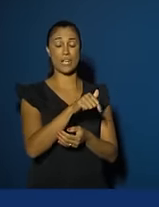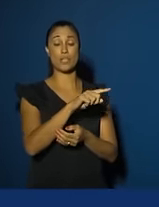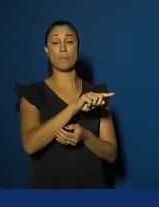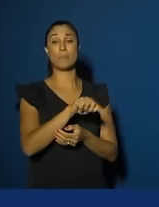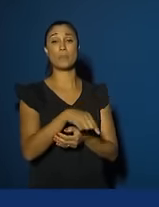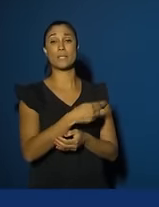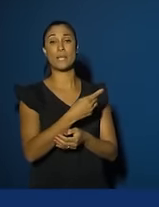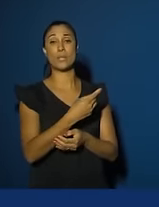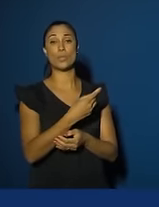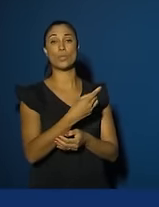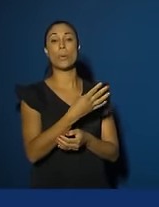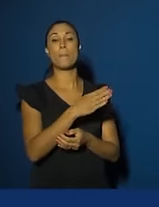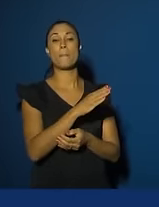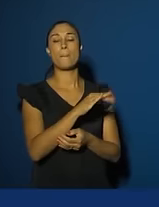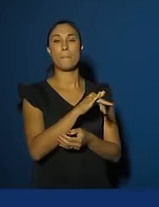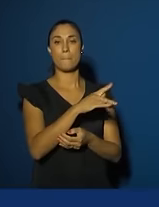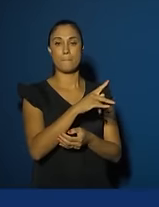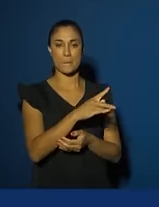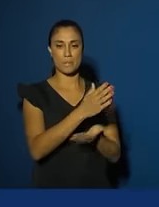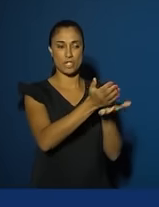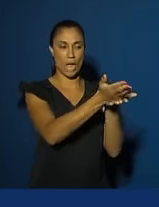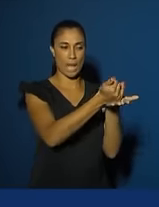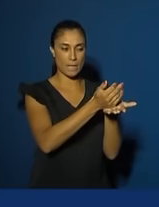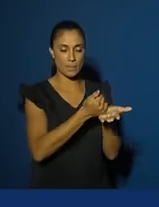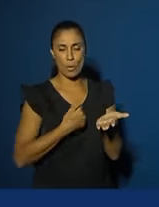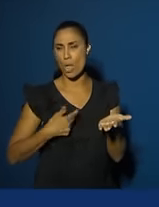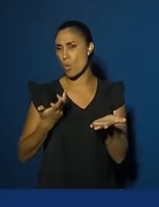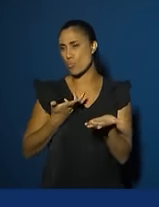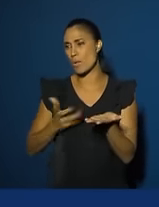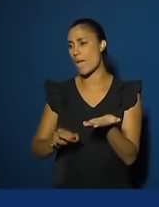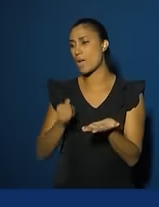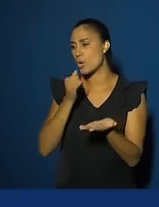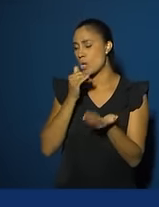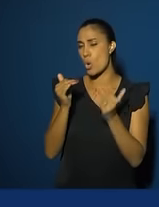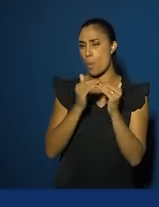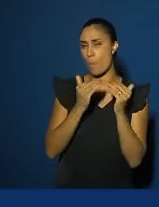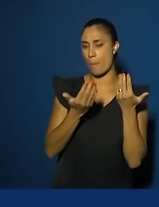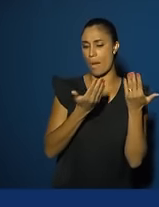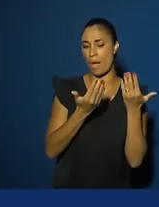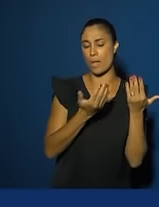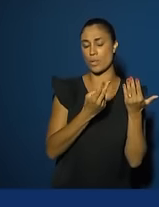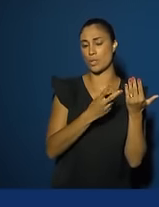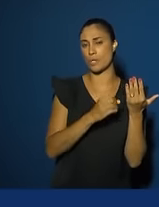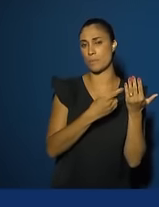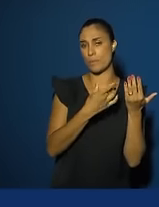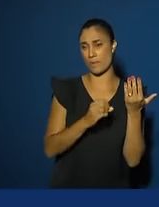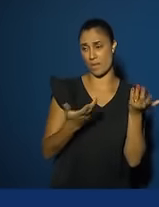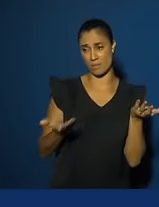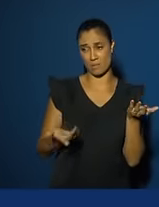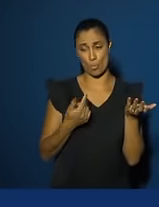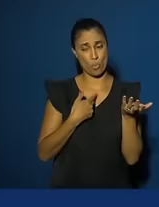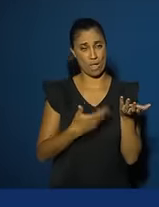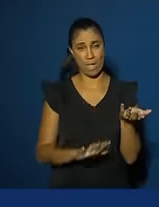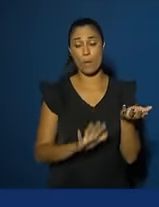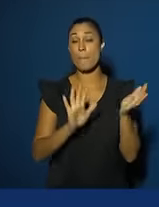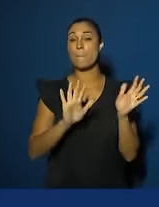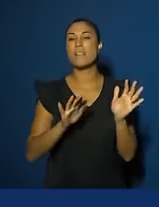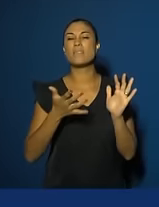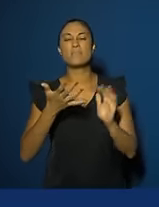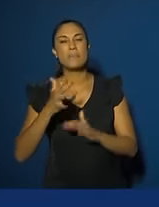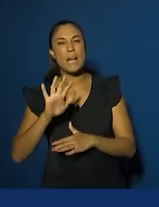do PIB eu não quero chegar nos 20% do PIB de 2010 que é o que aconteceu em 2010 mas a